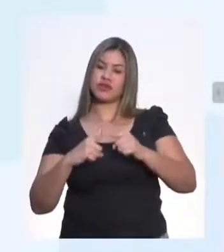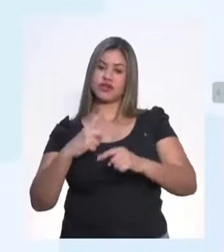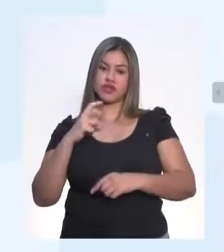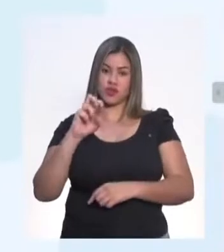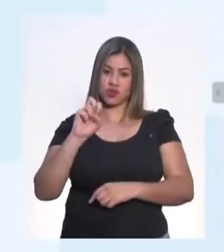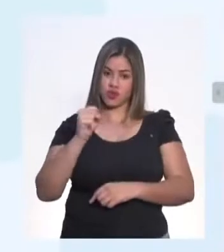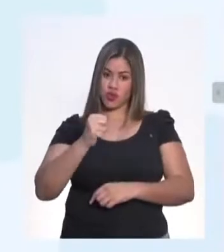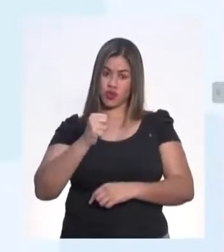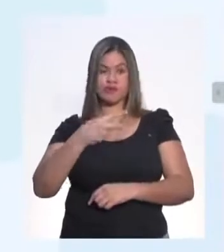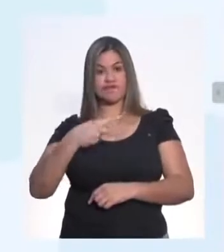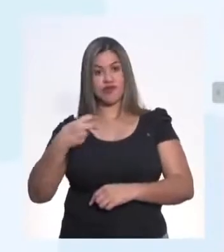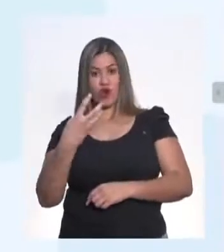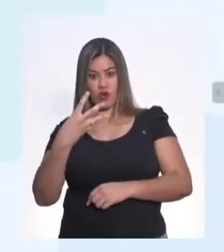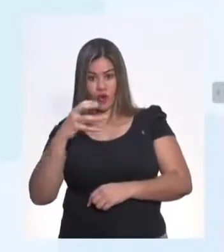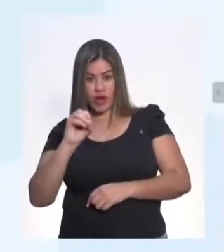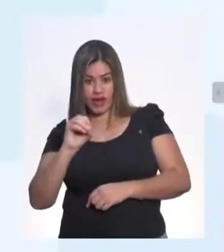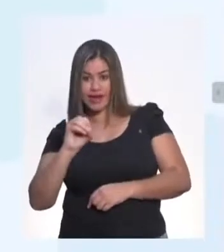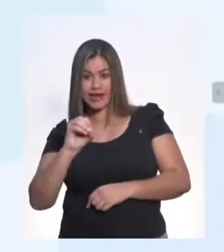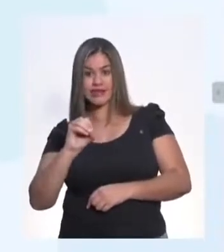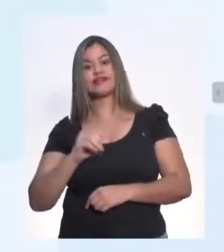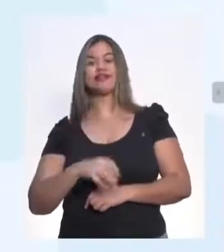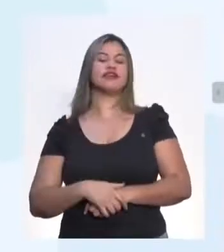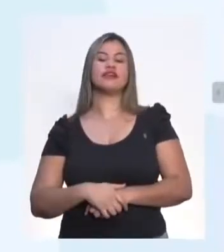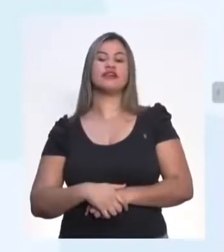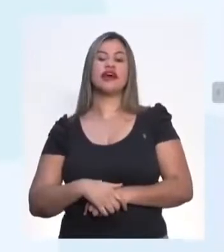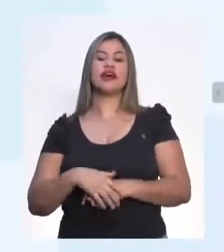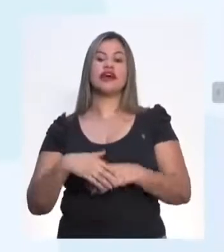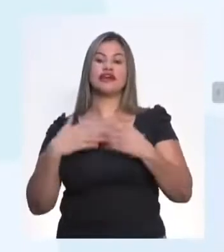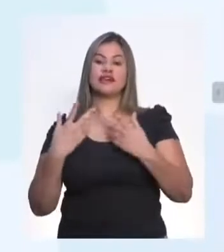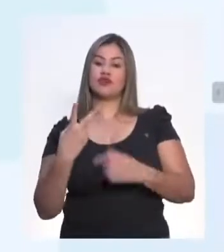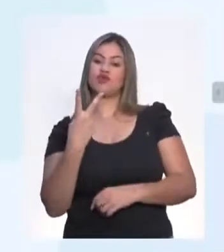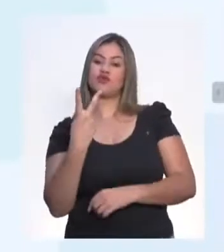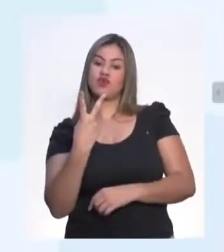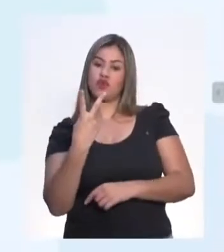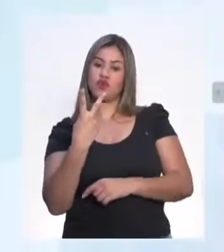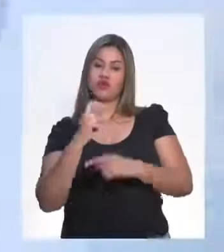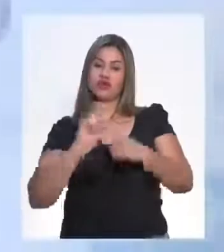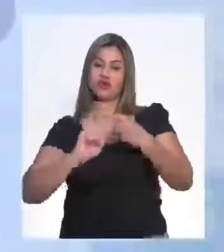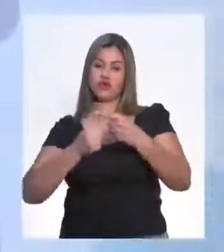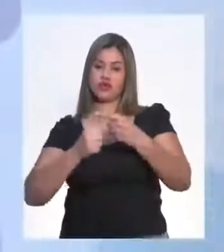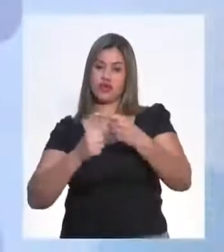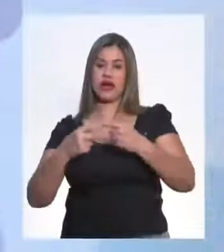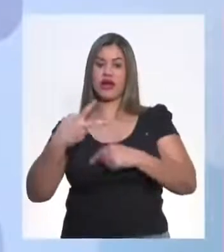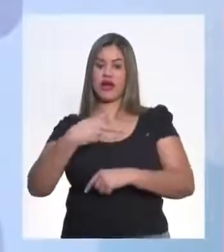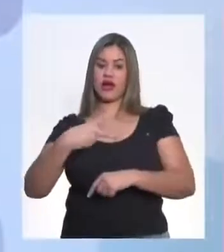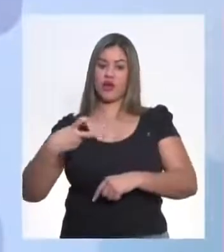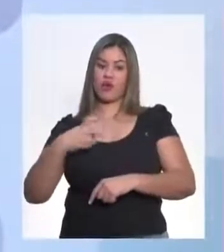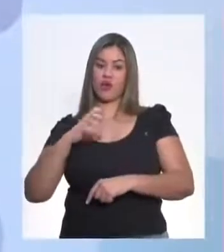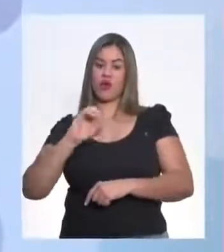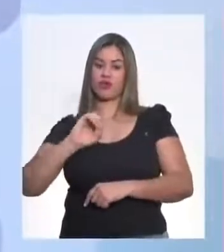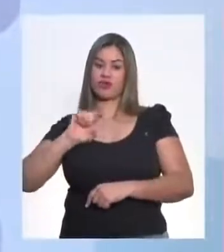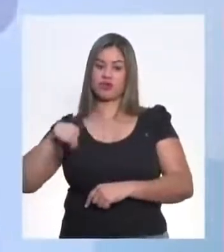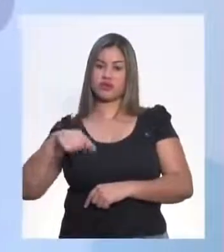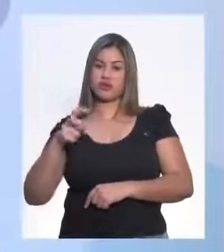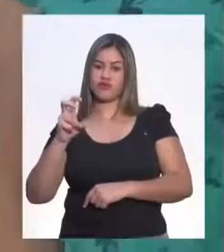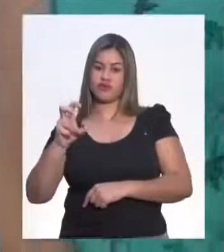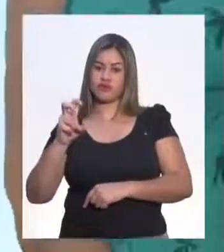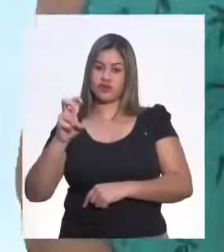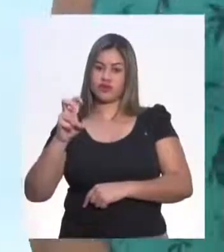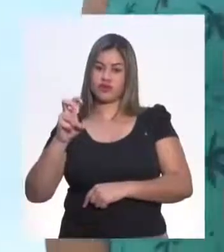8, 40. Então, 2 oitavos é igual a